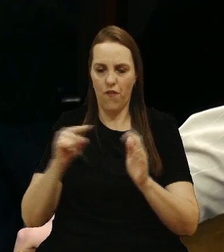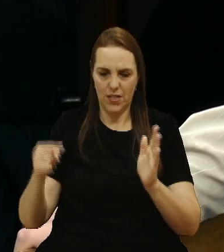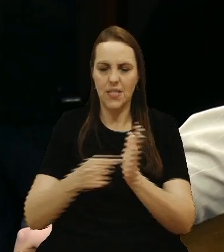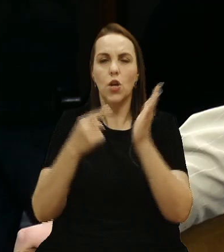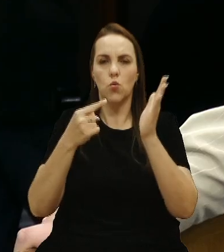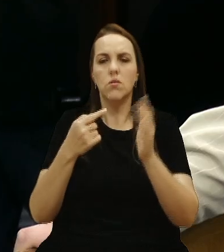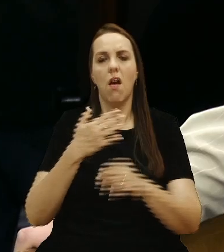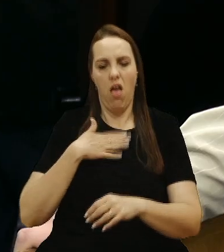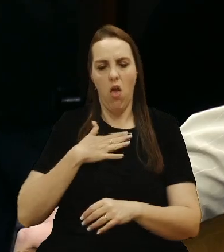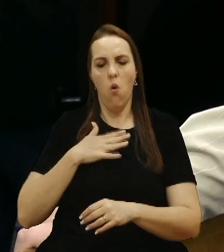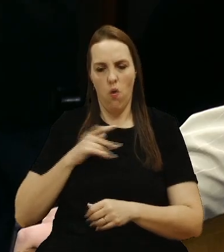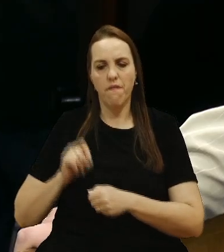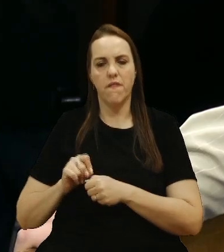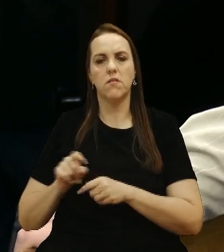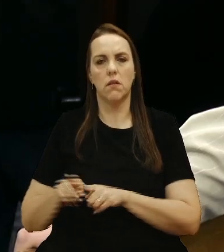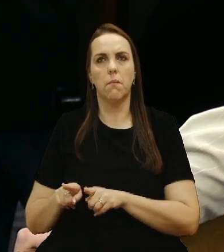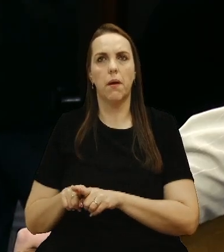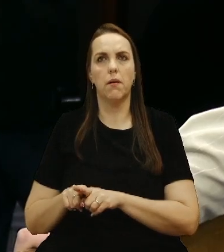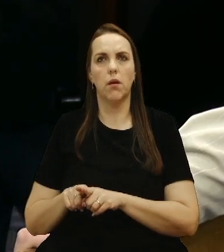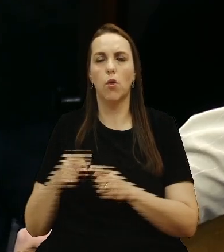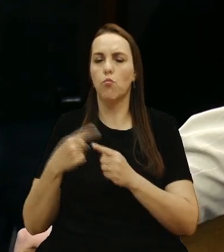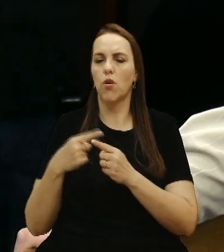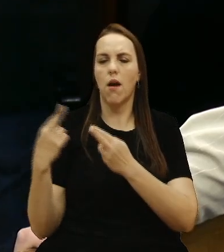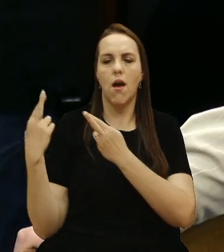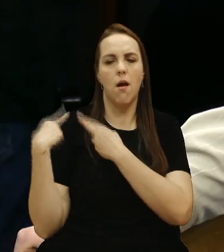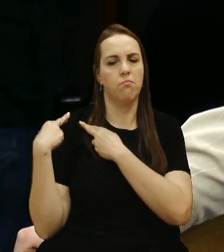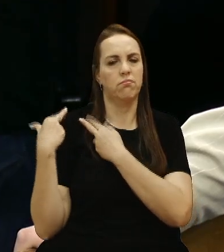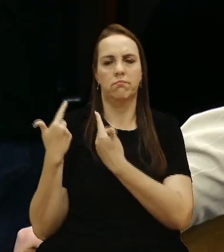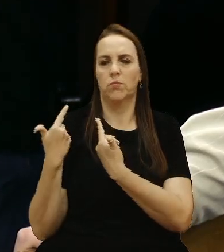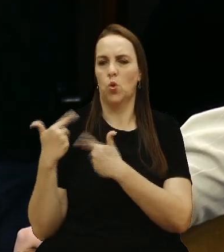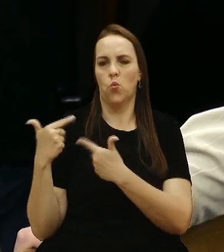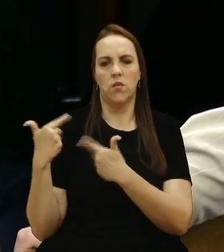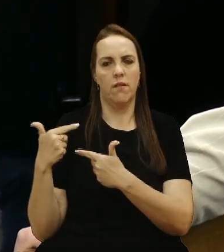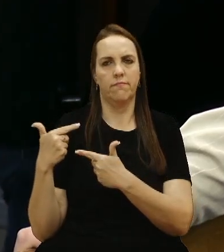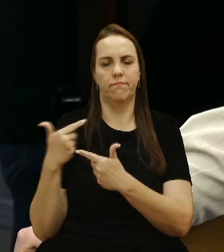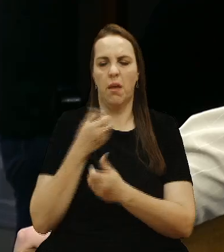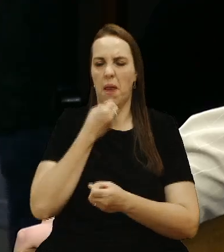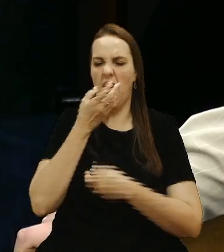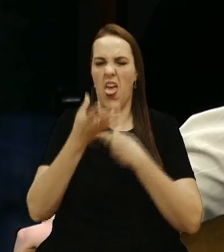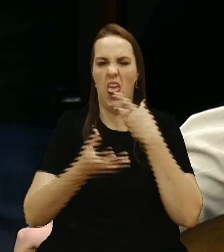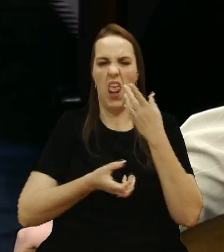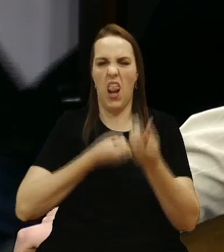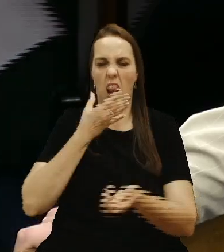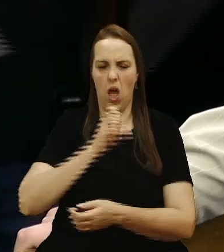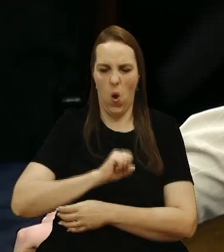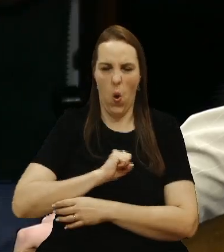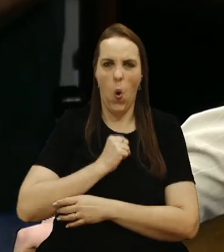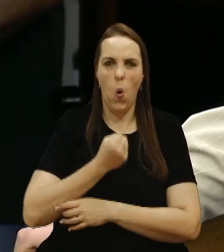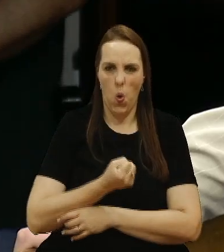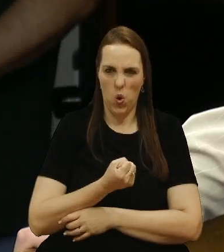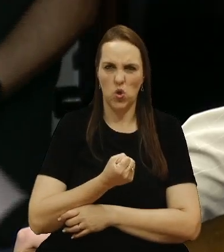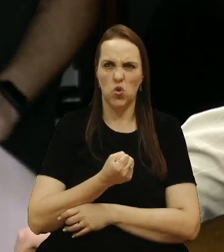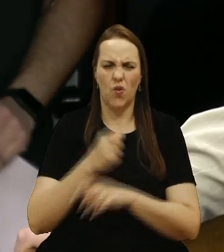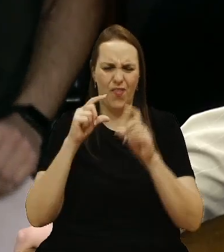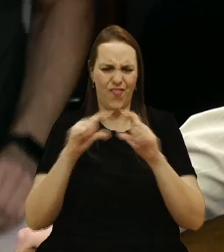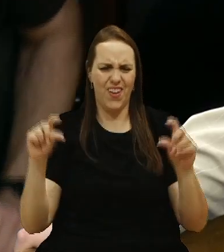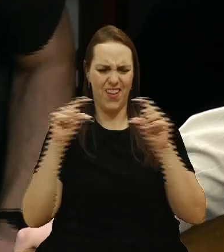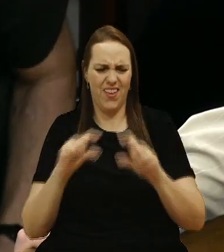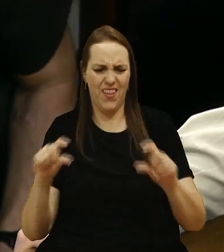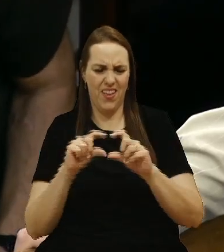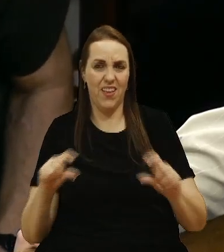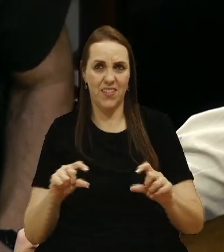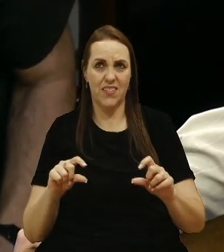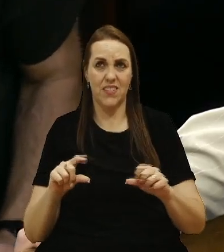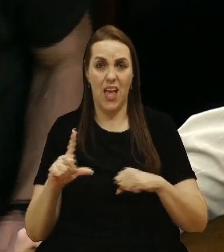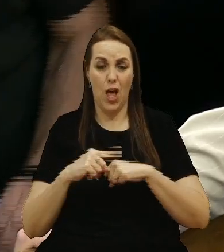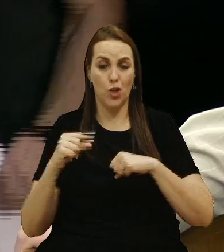porque é irresponsável uma fala carregada de tanto ódio, com tantas frases e tantos